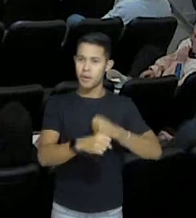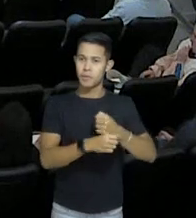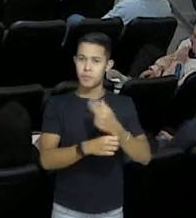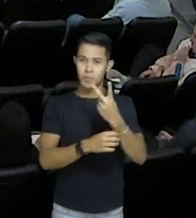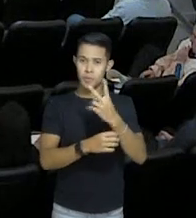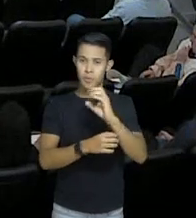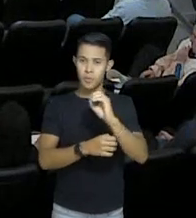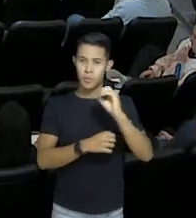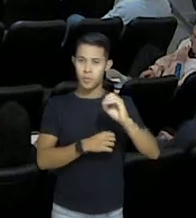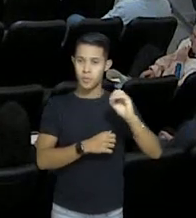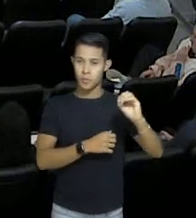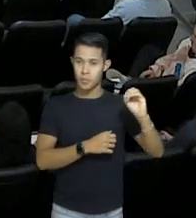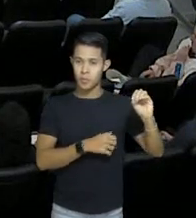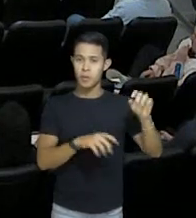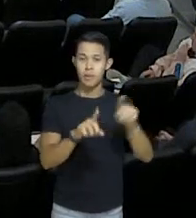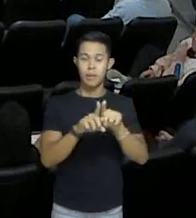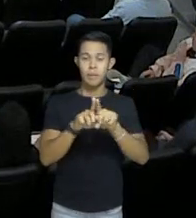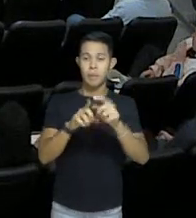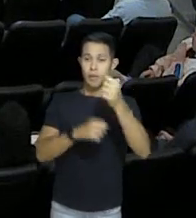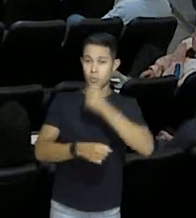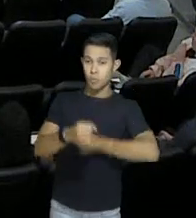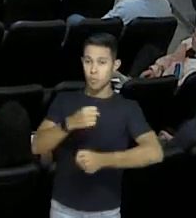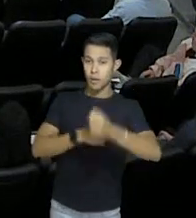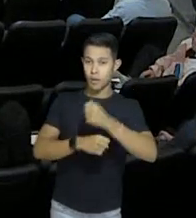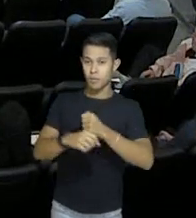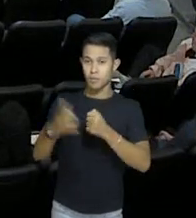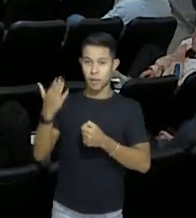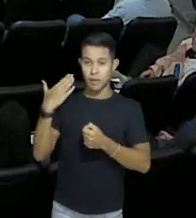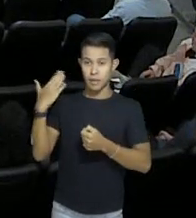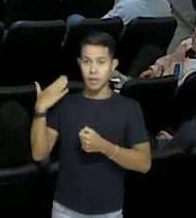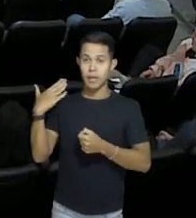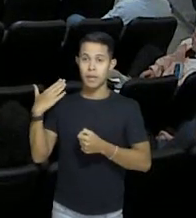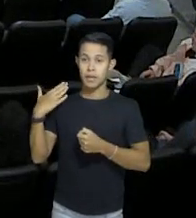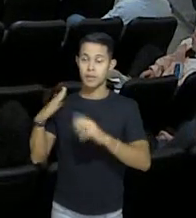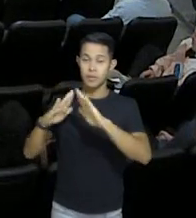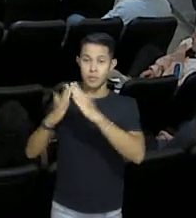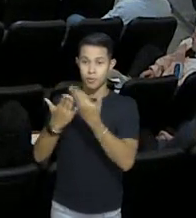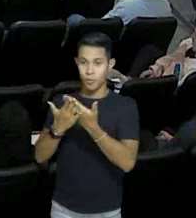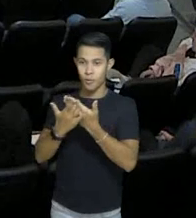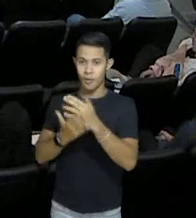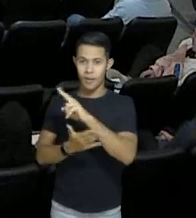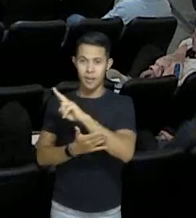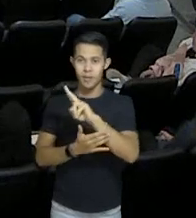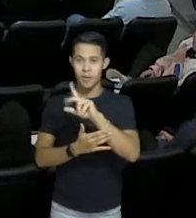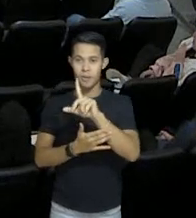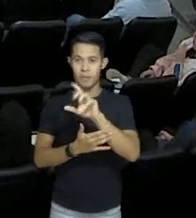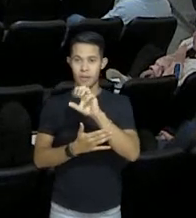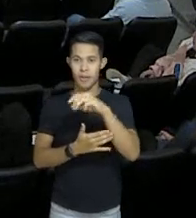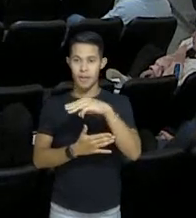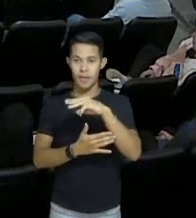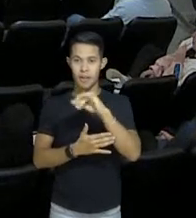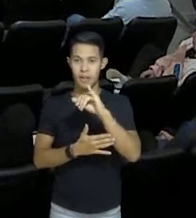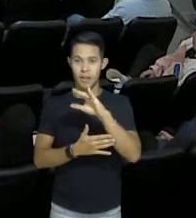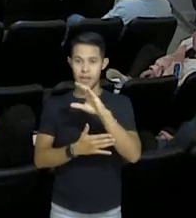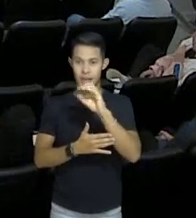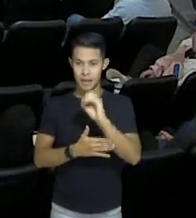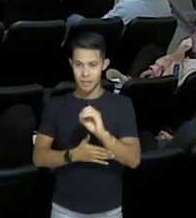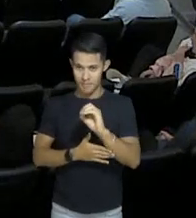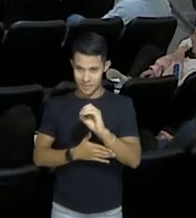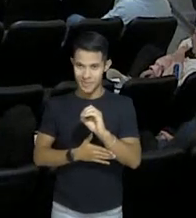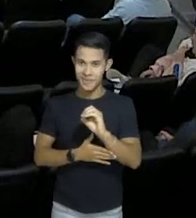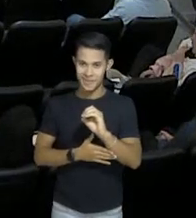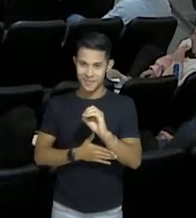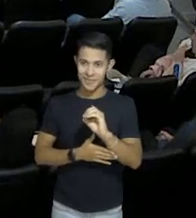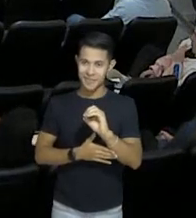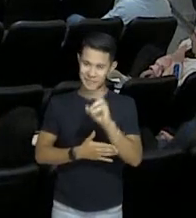chão de sala, o ano passado tive bons resultados lá no Colégio Lêmico, eu sou a Patrícia, não sei se lembra de mim, e